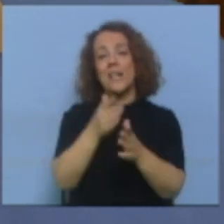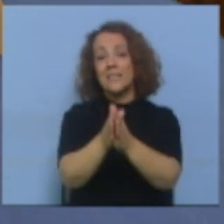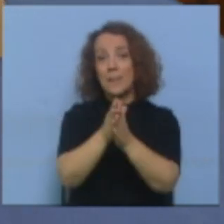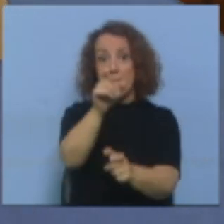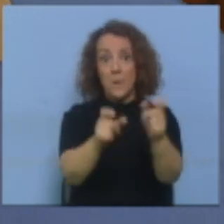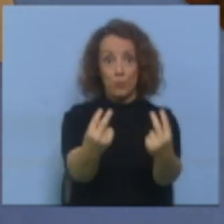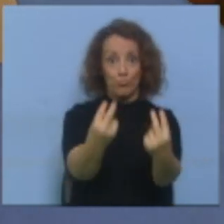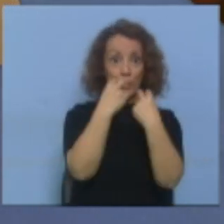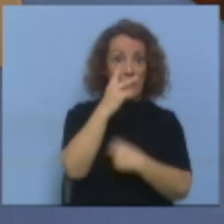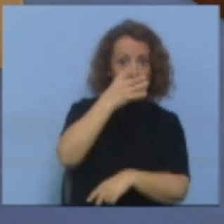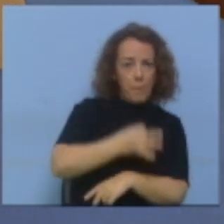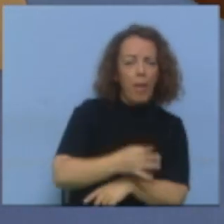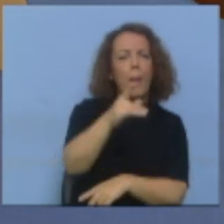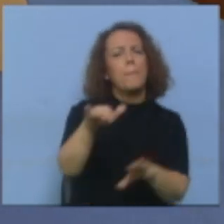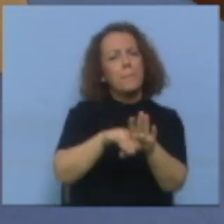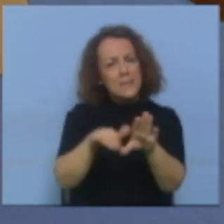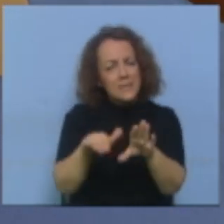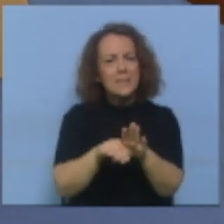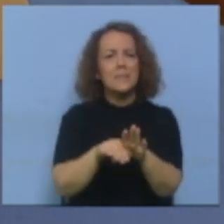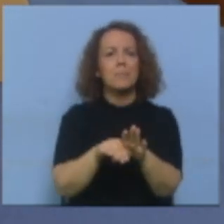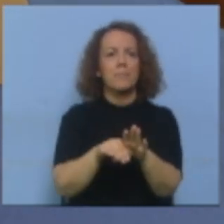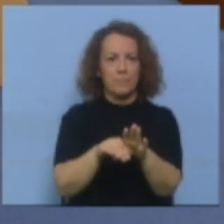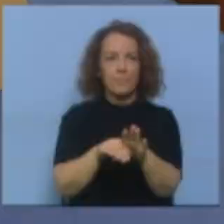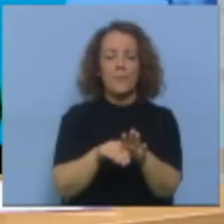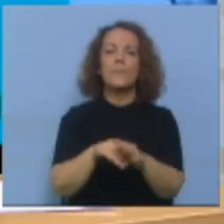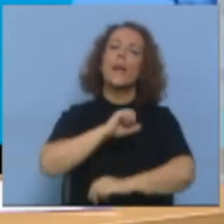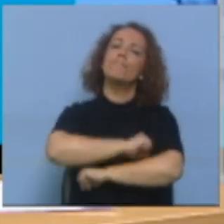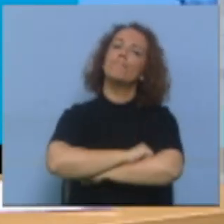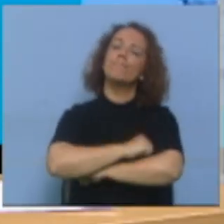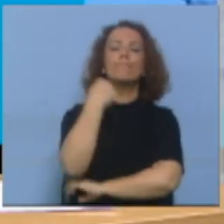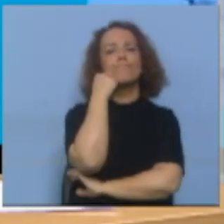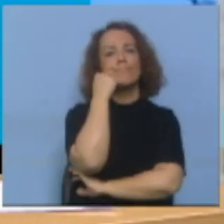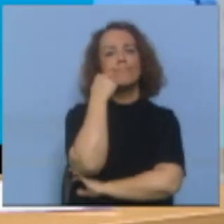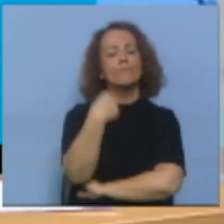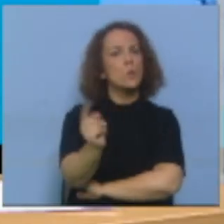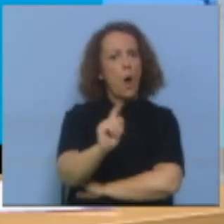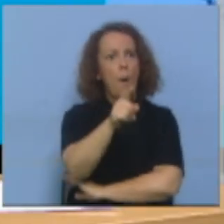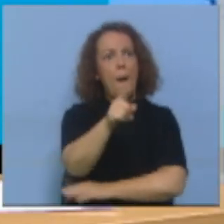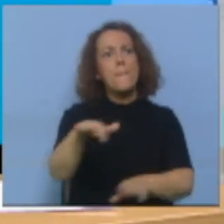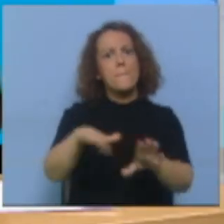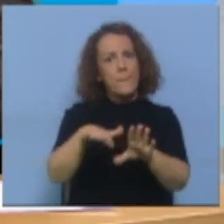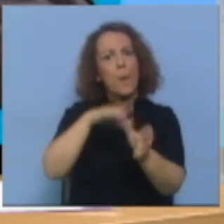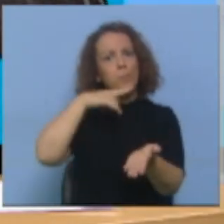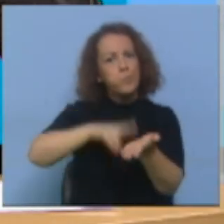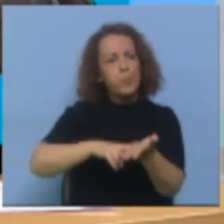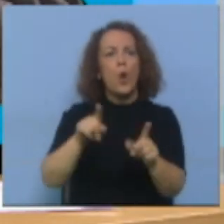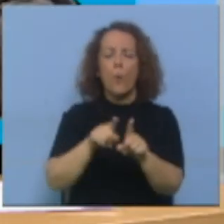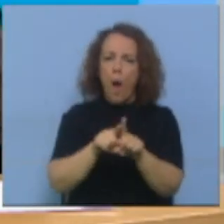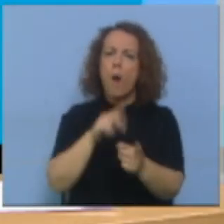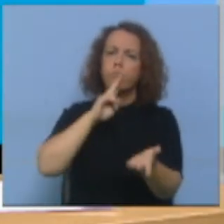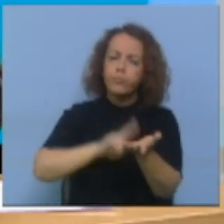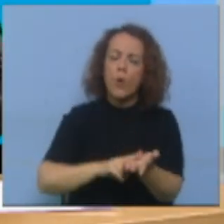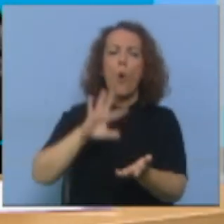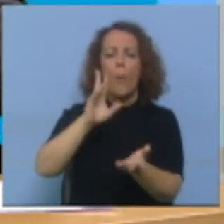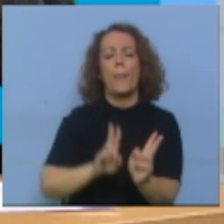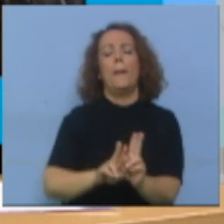que participassem ativamente, não apenas como assistentes, mas participar ativamente na celebração, isto é, estando de pé quando